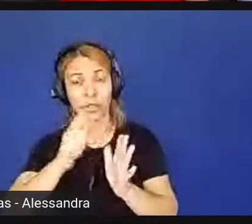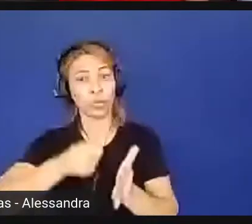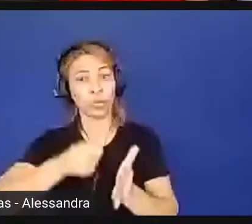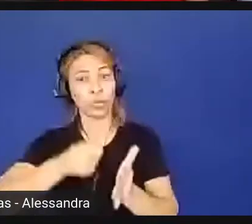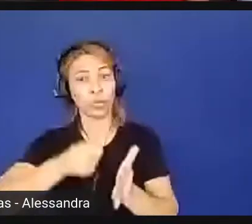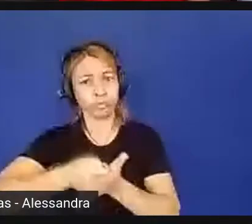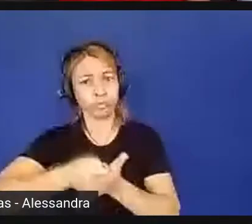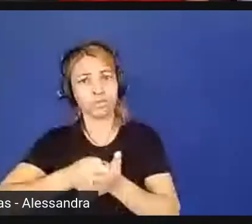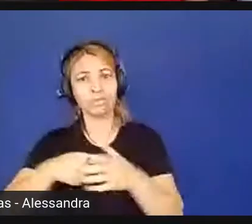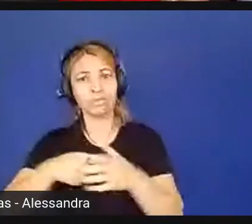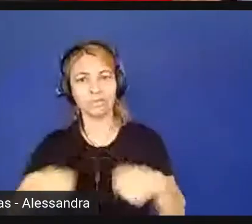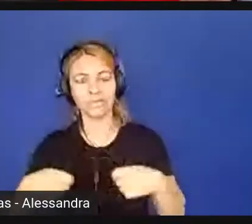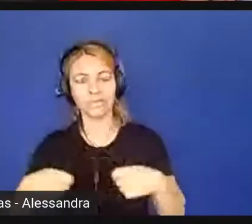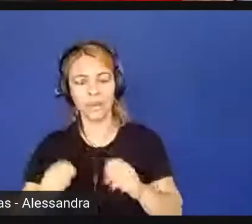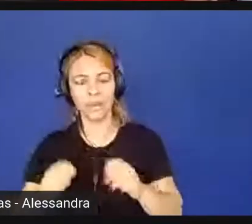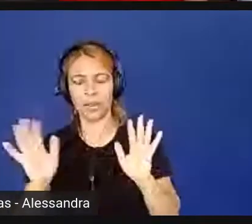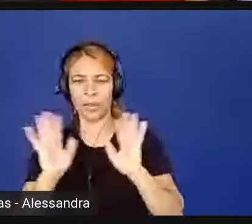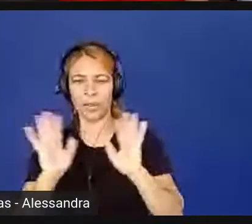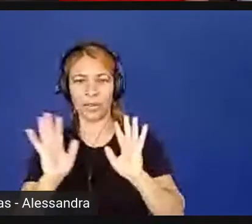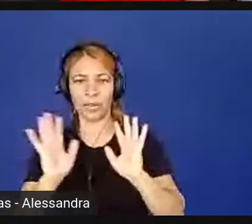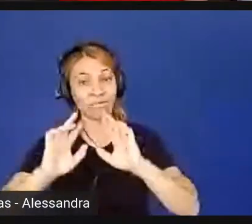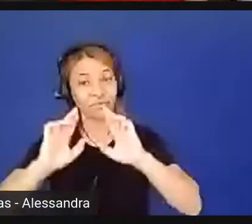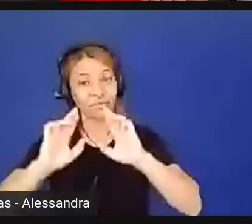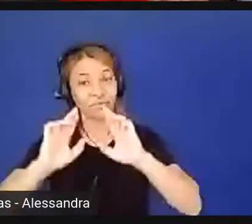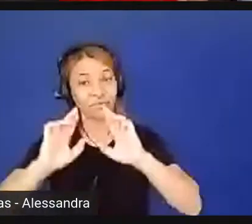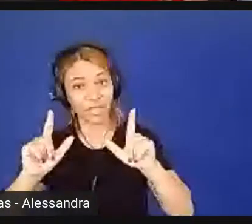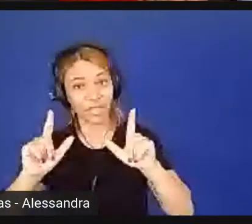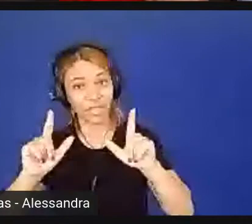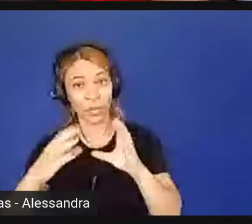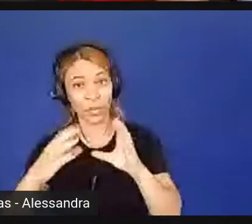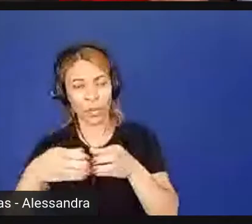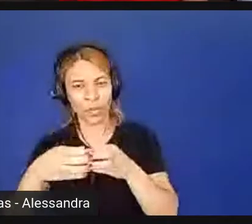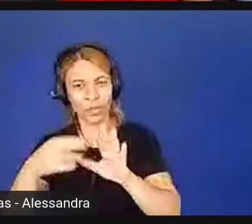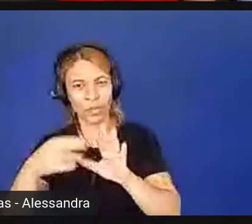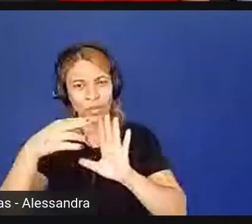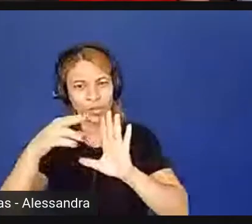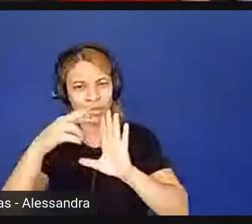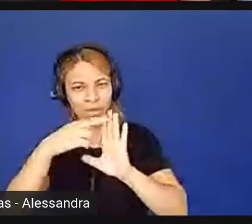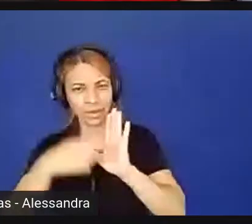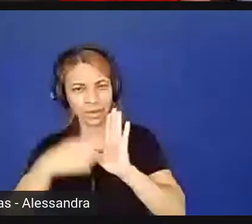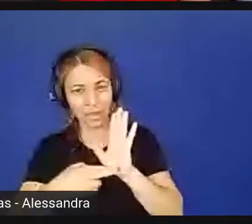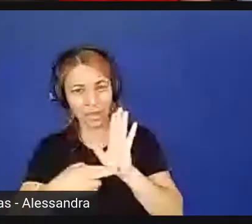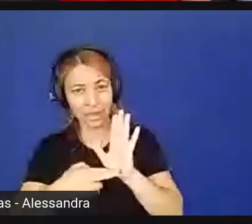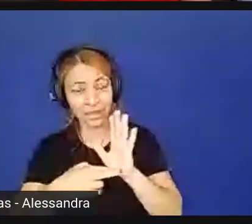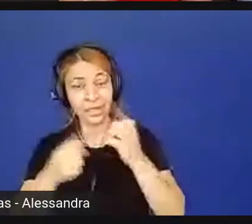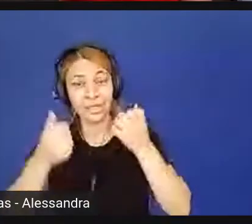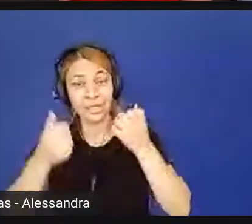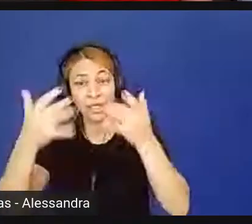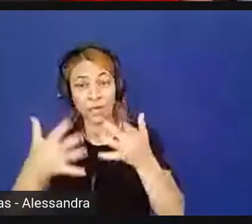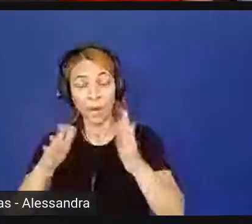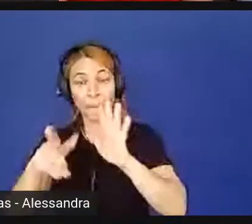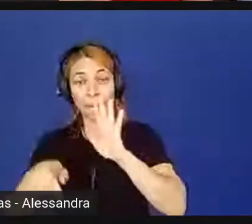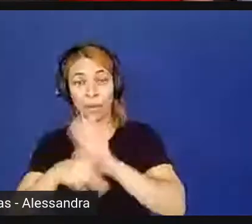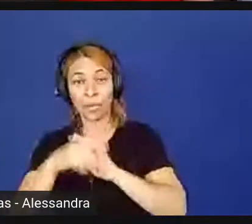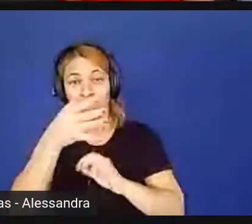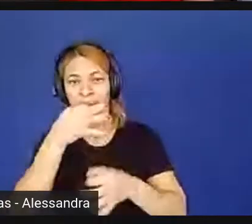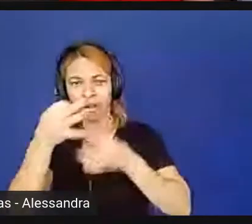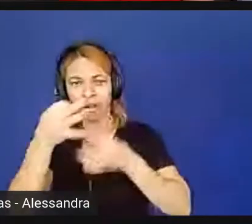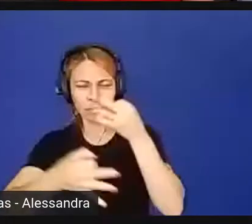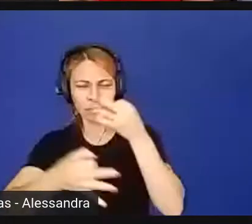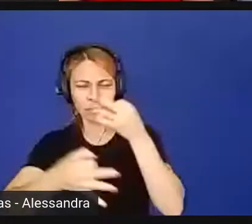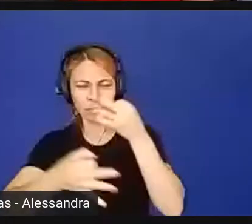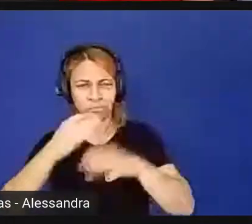Então, não é isso. O compliance é algo mais. Eu vou tomar liberdade aqui para dar a minha visão, né? Depois os nossos